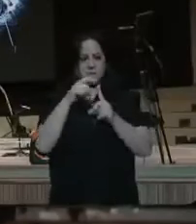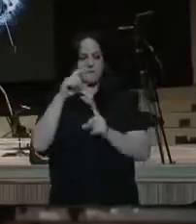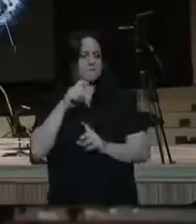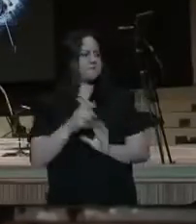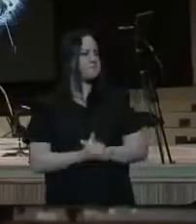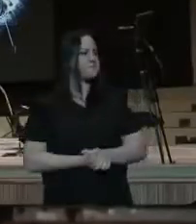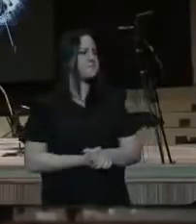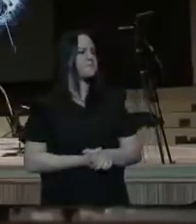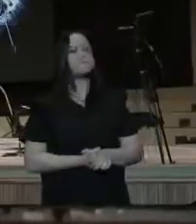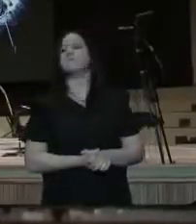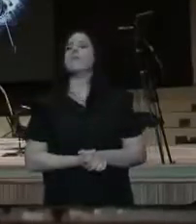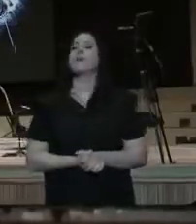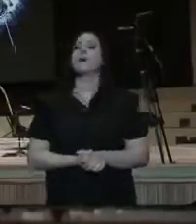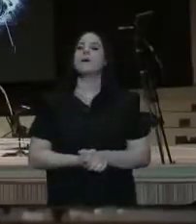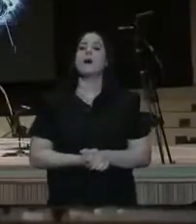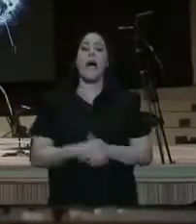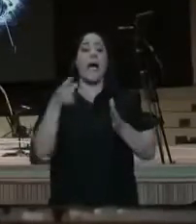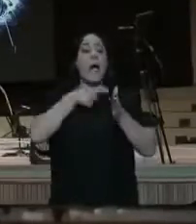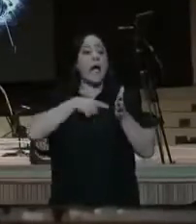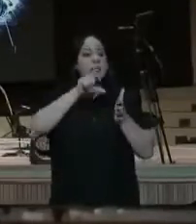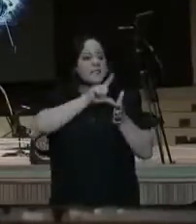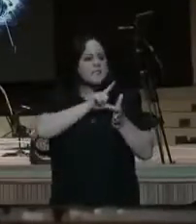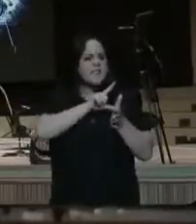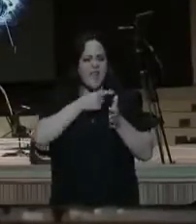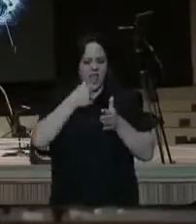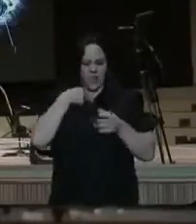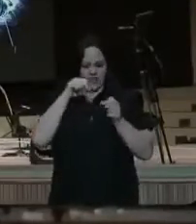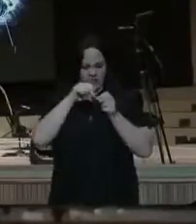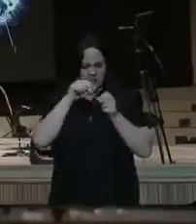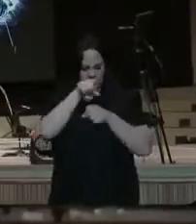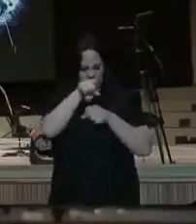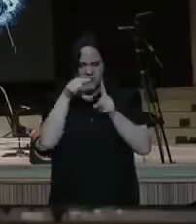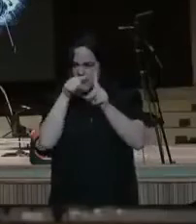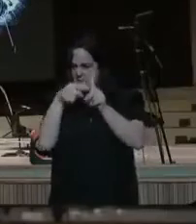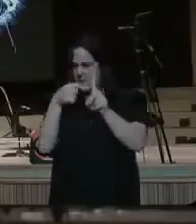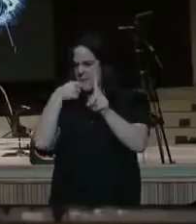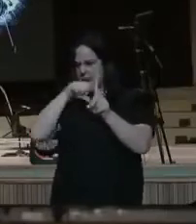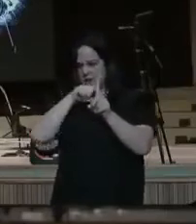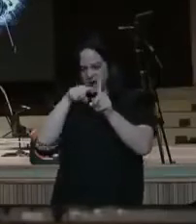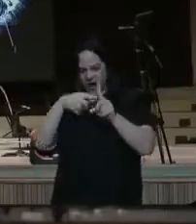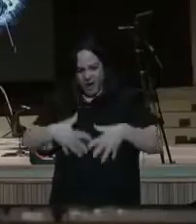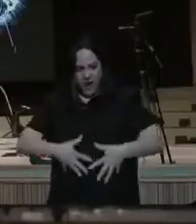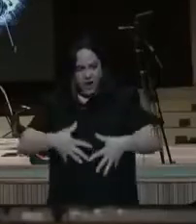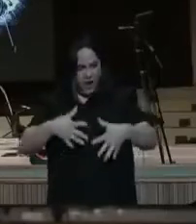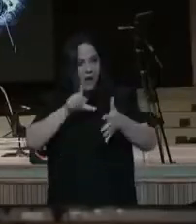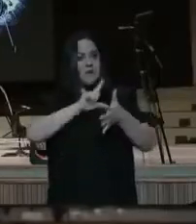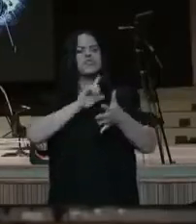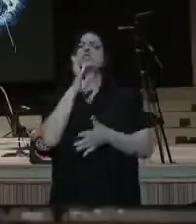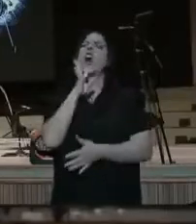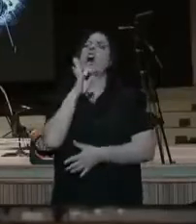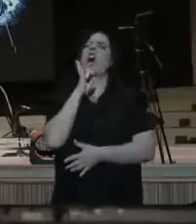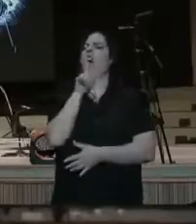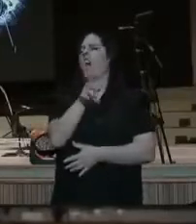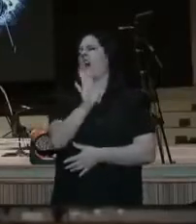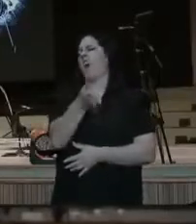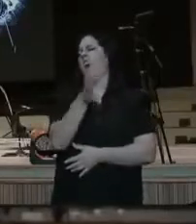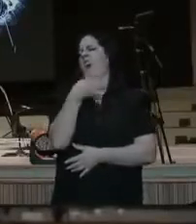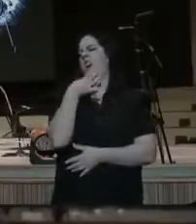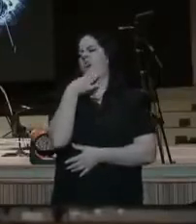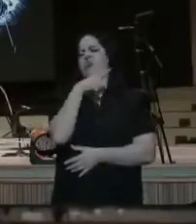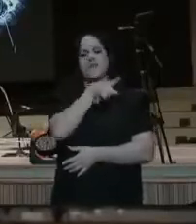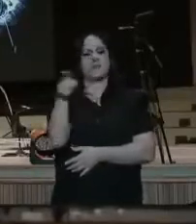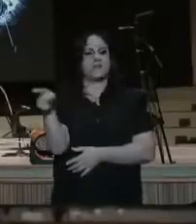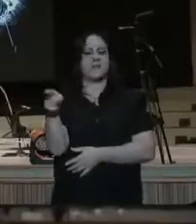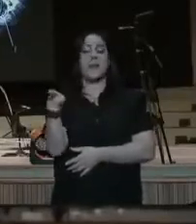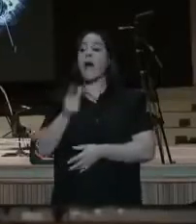antes que eu te formasse no teu no ventre materno eu te conheci e eu